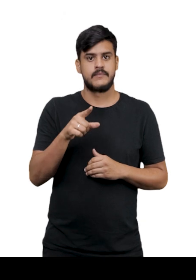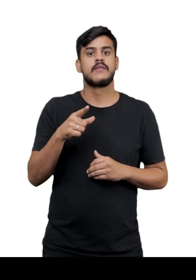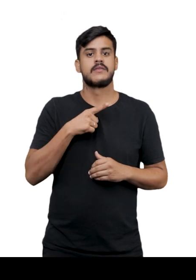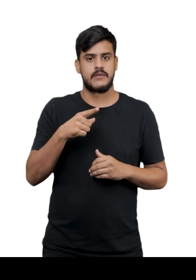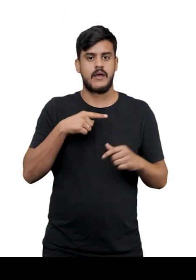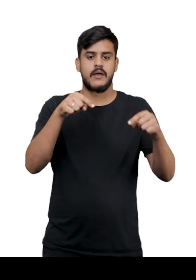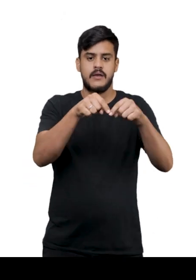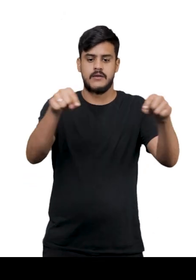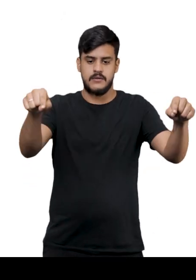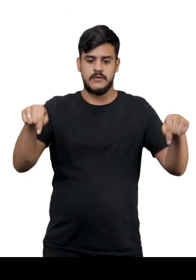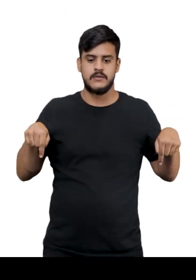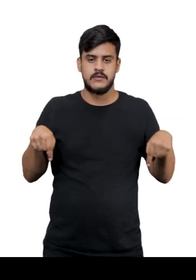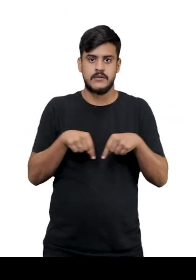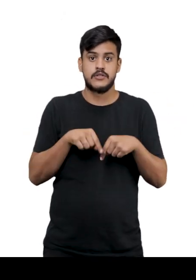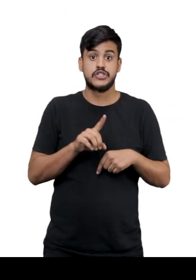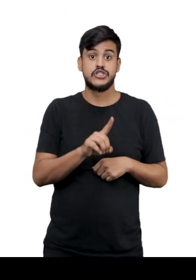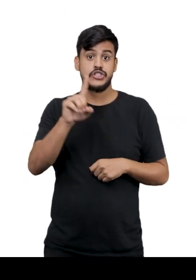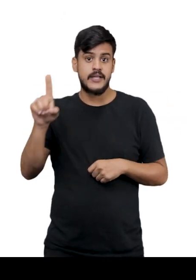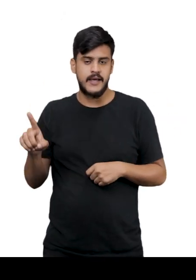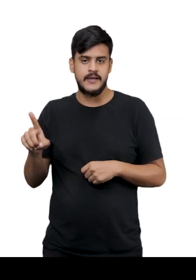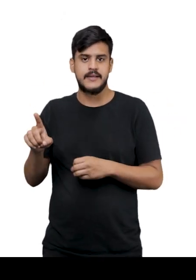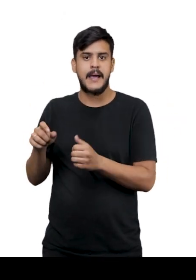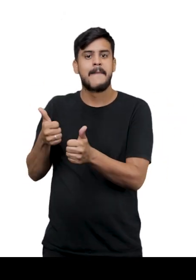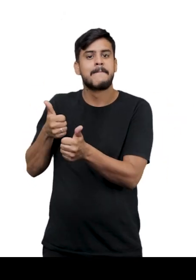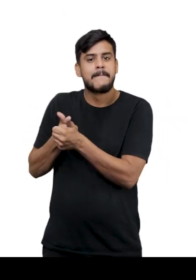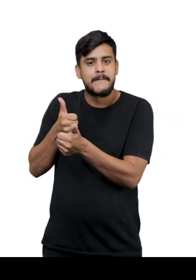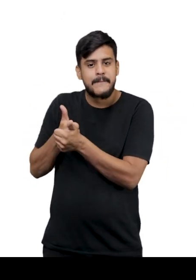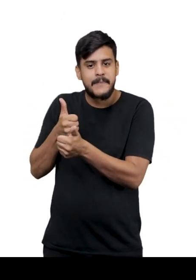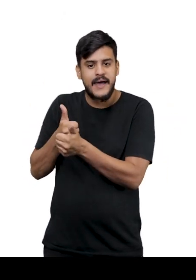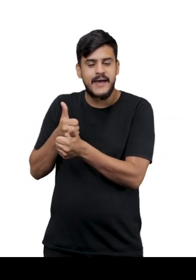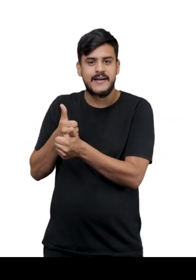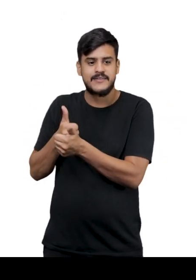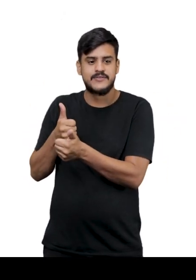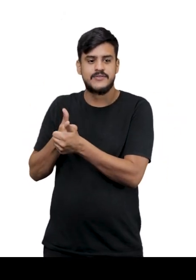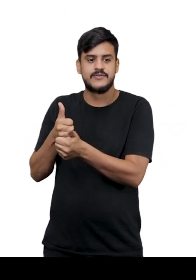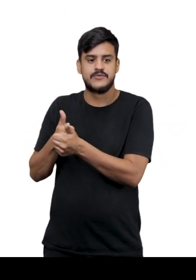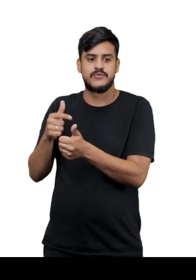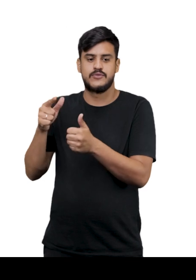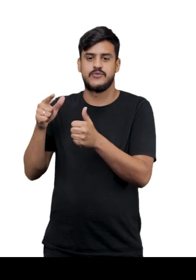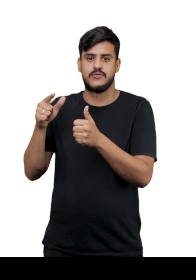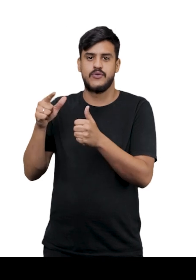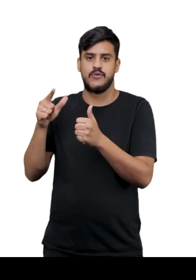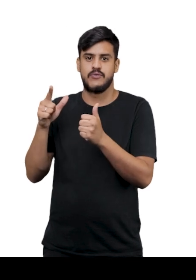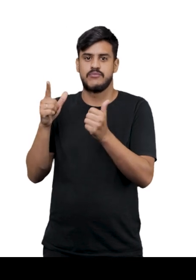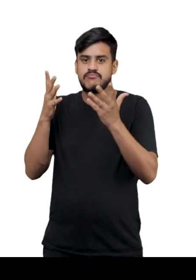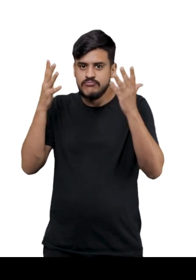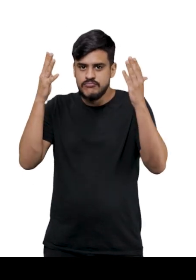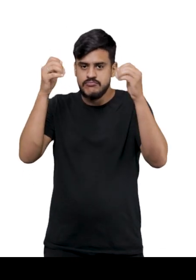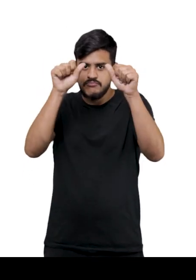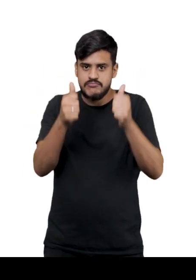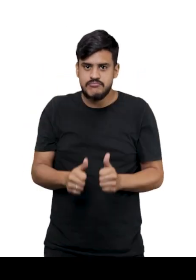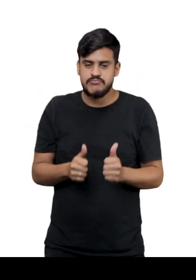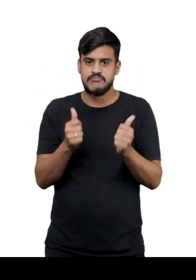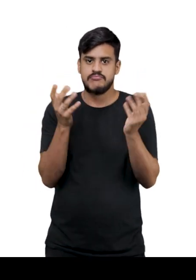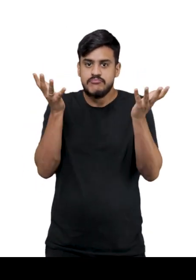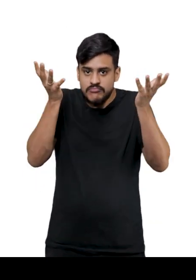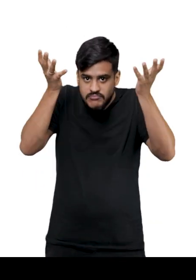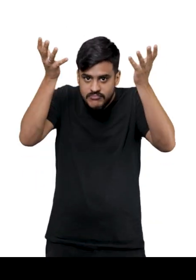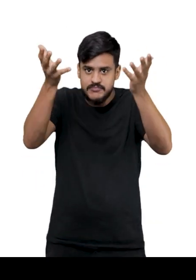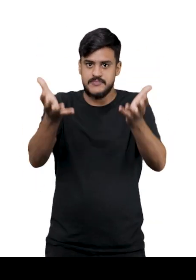também está na porção direita da galeria, próxima às últimas obras descritas nesta faixa do conteúdo de